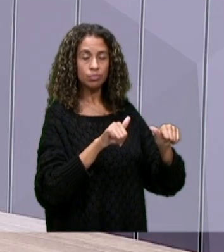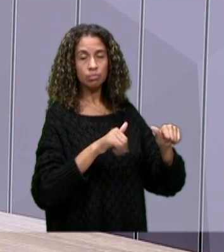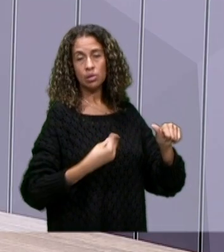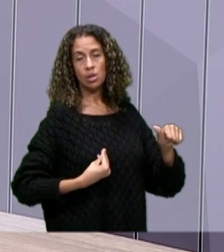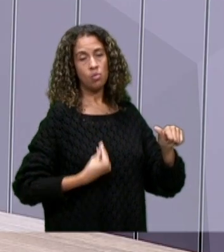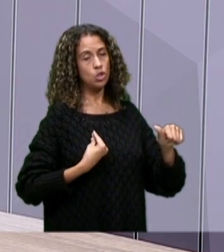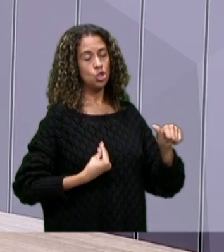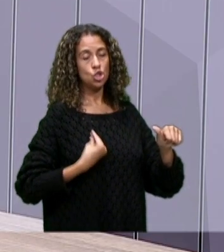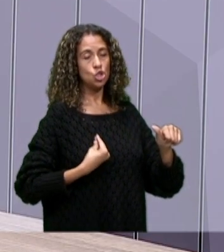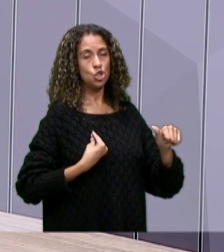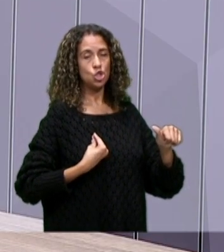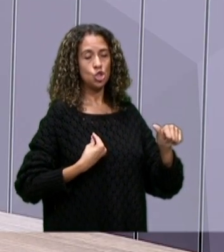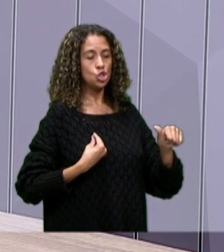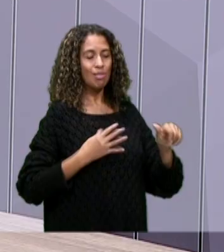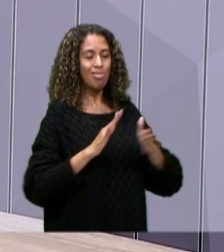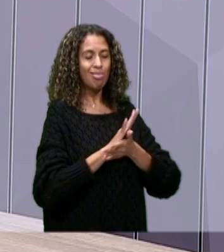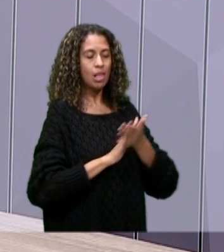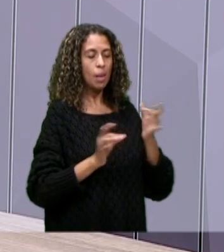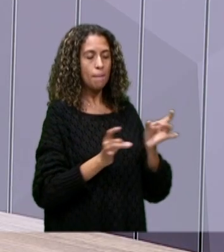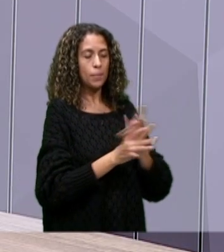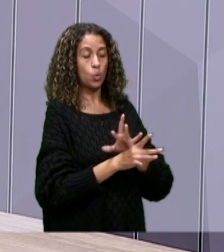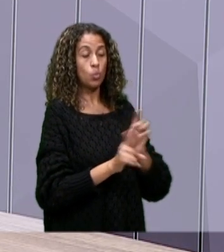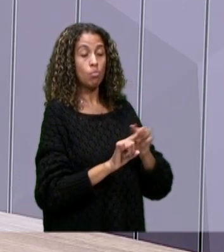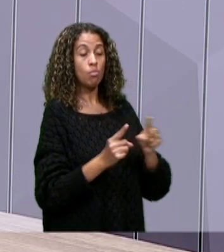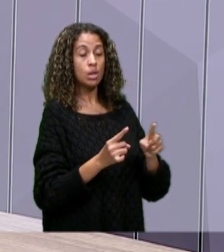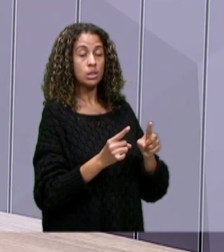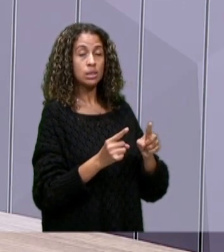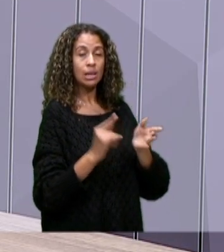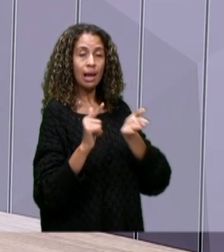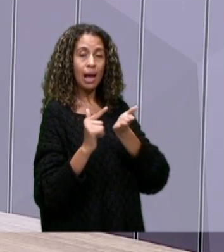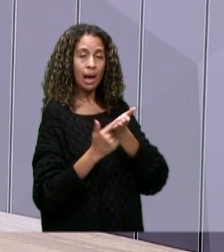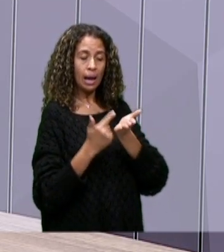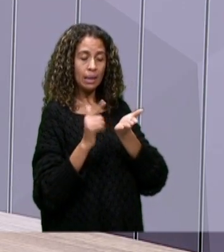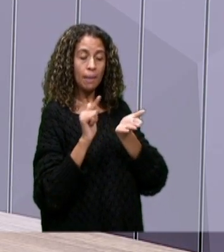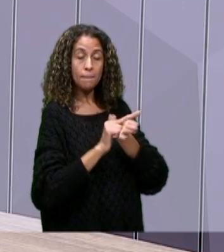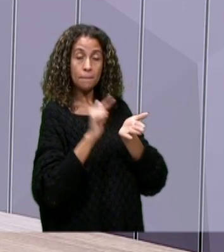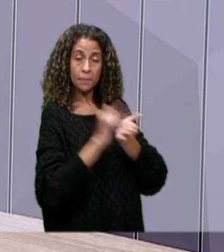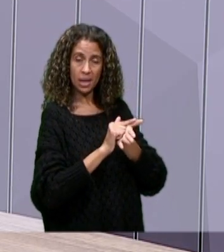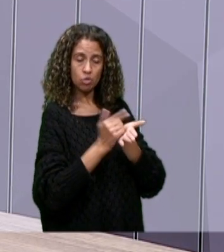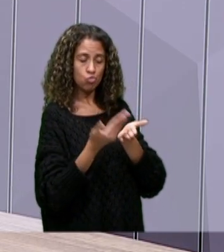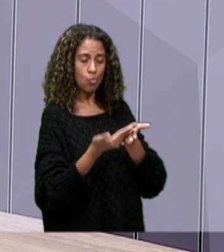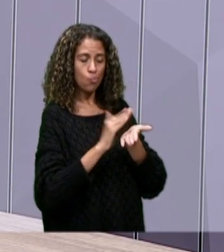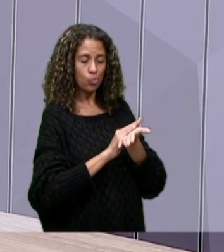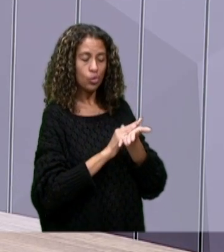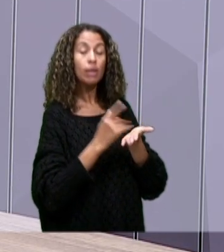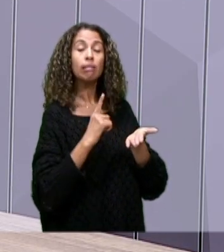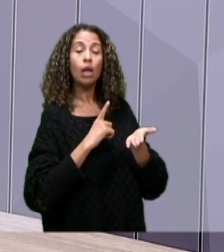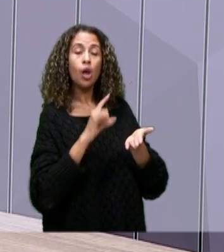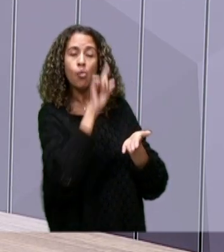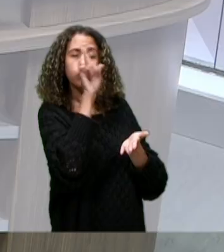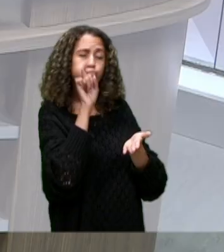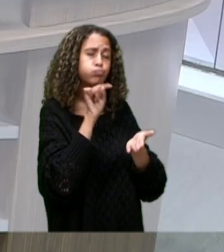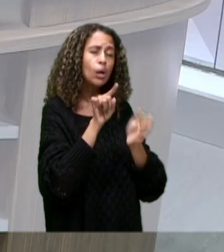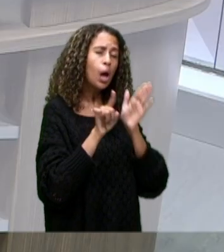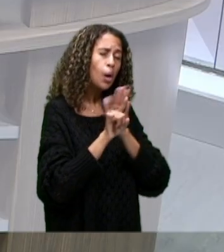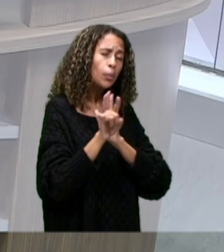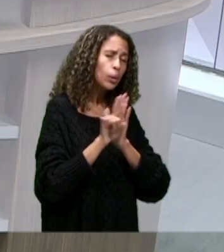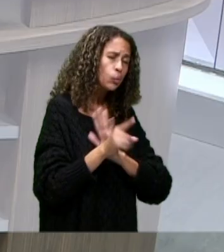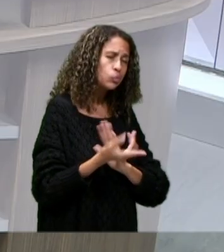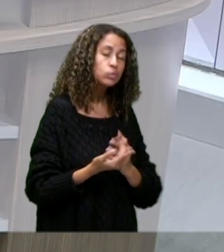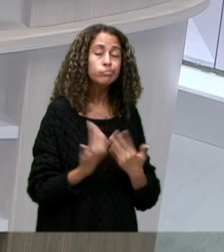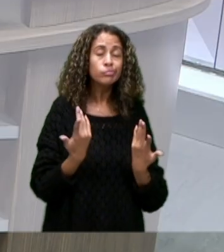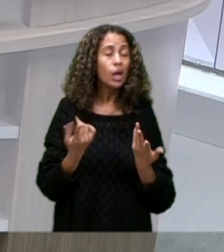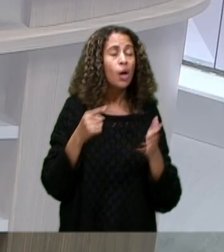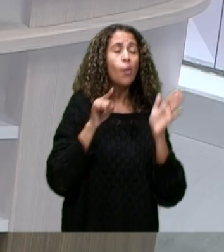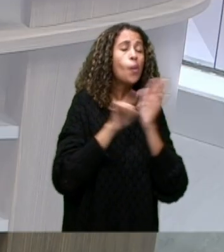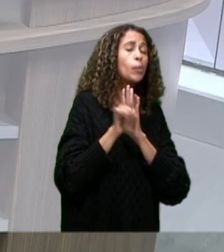fórmulas prontas, mas em cada página há um questionamento. Que questionamentos são esses e por